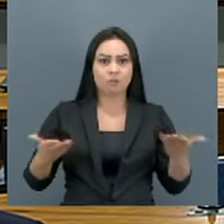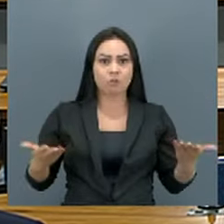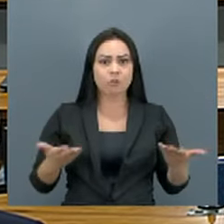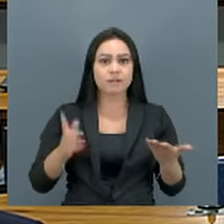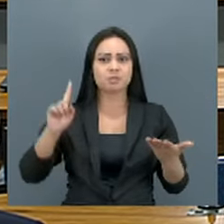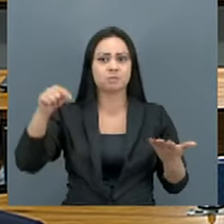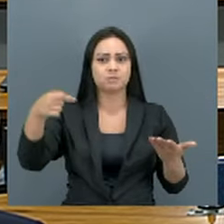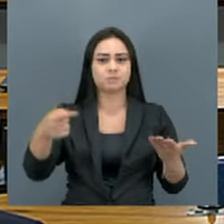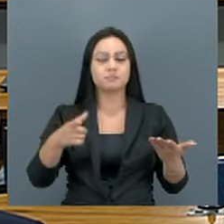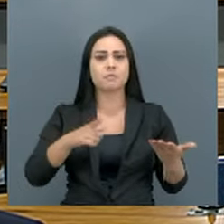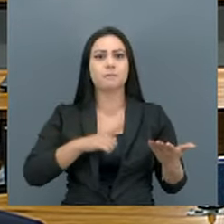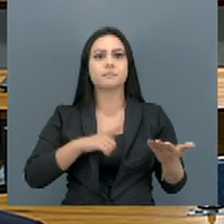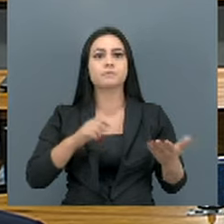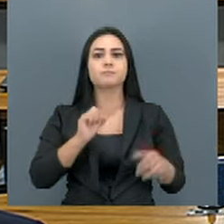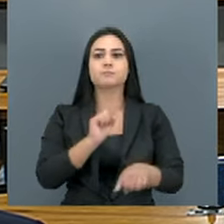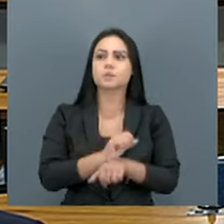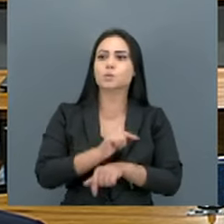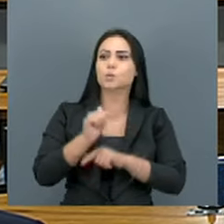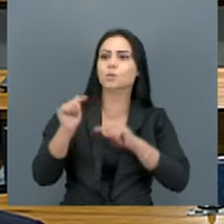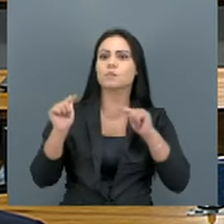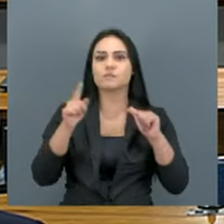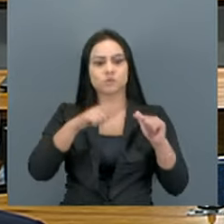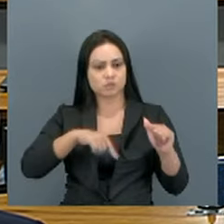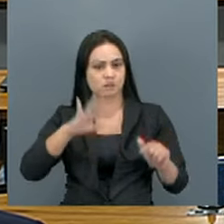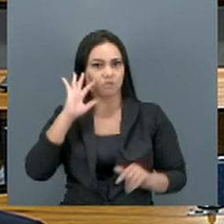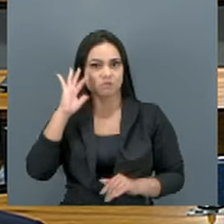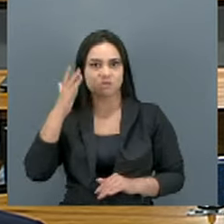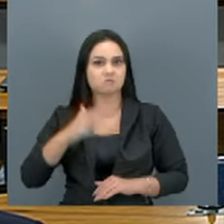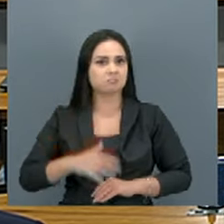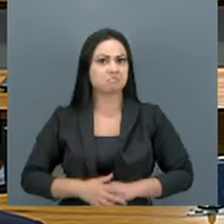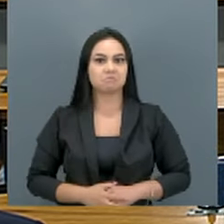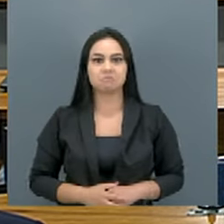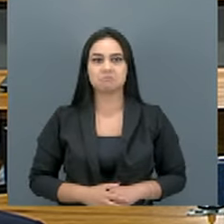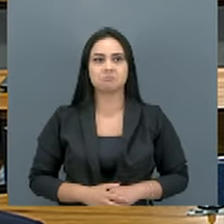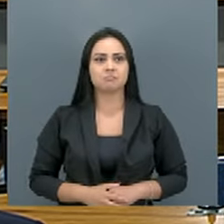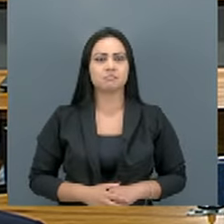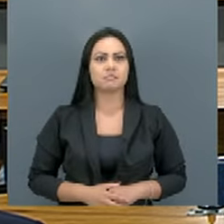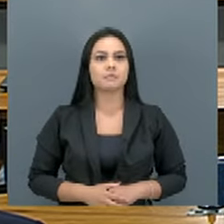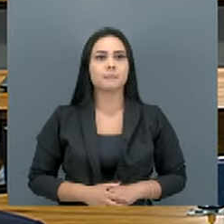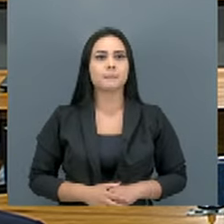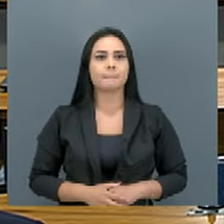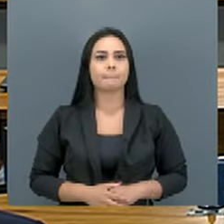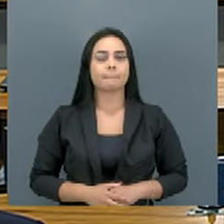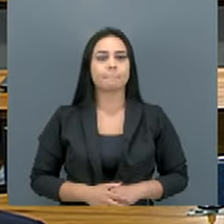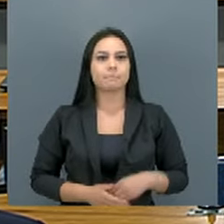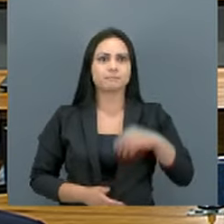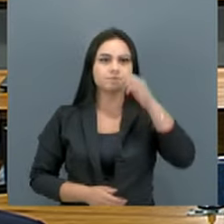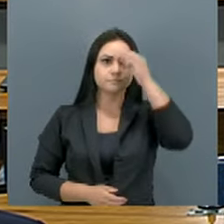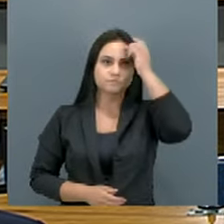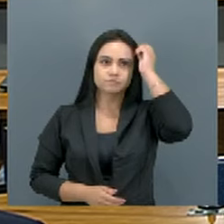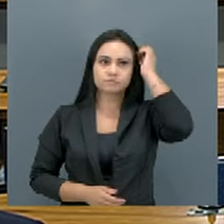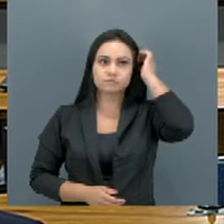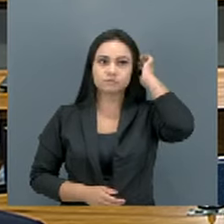começa a perguntar agora, se espera o outro, vocês decidem. O que eles preferem? Pois é, o que é que...